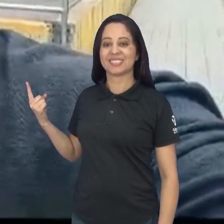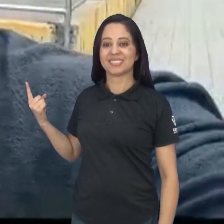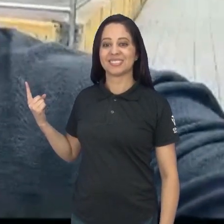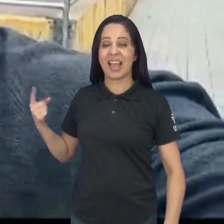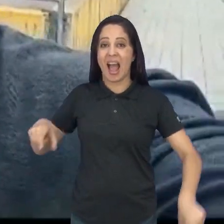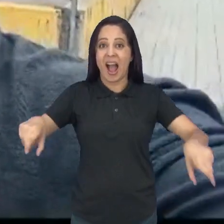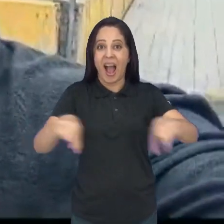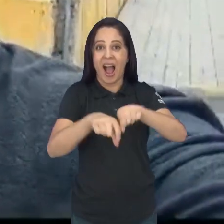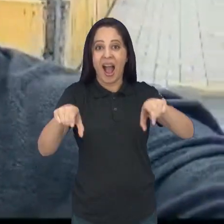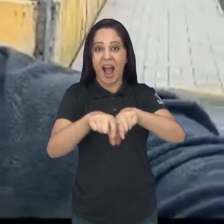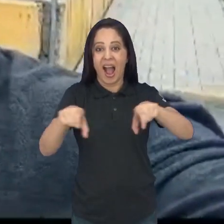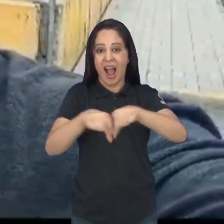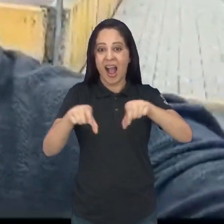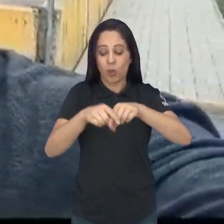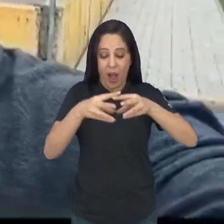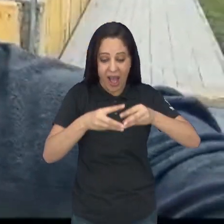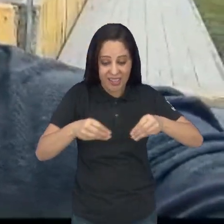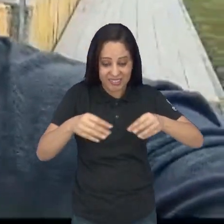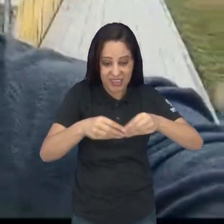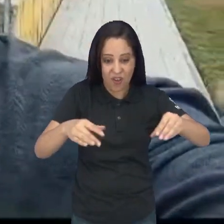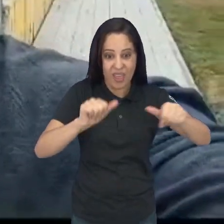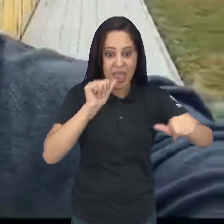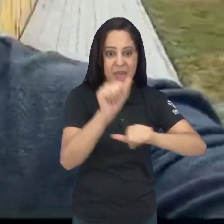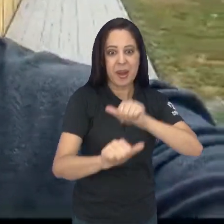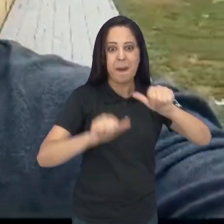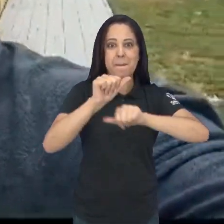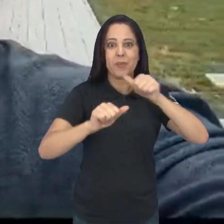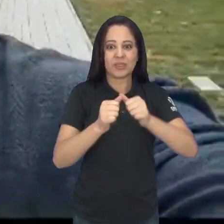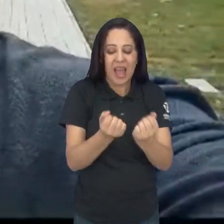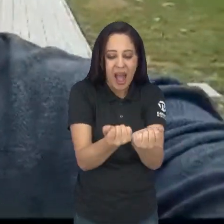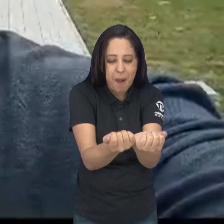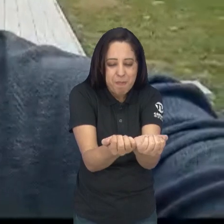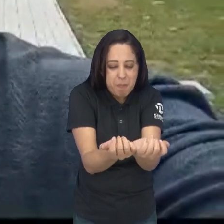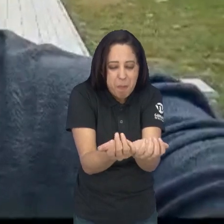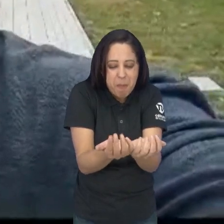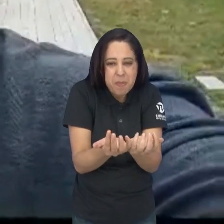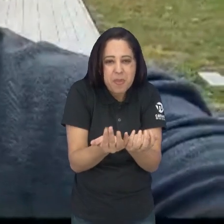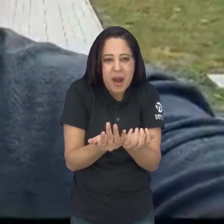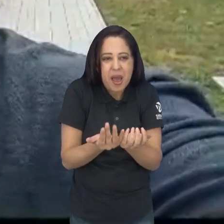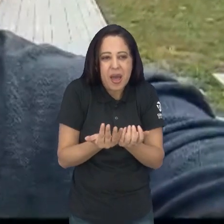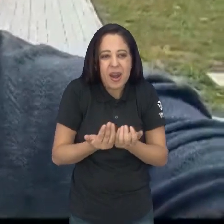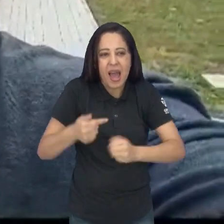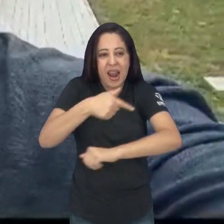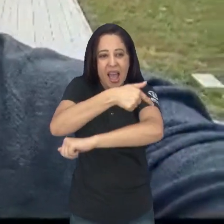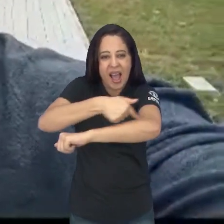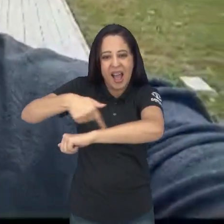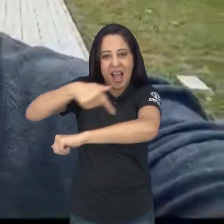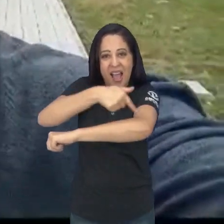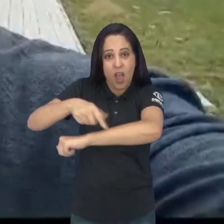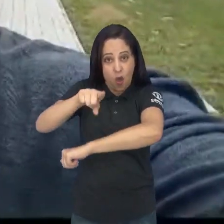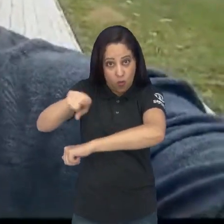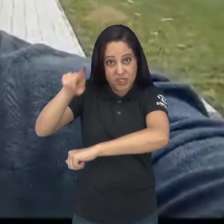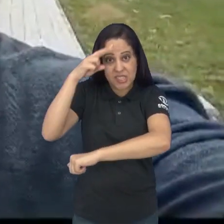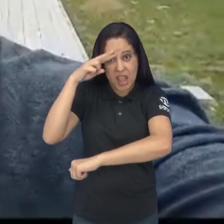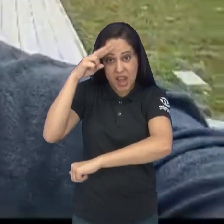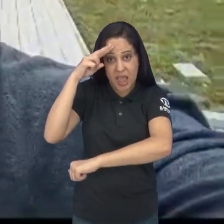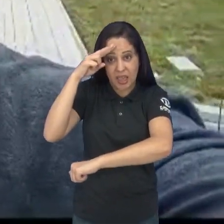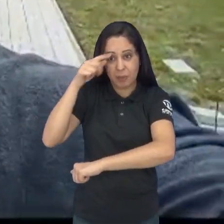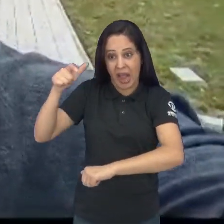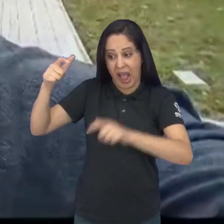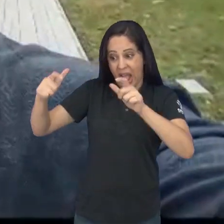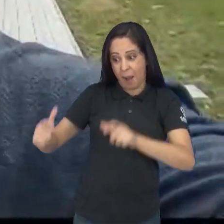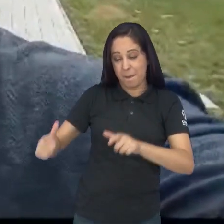A nossa quadra de areia se transformando aos poucos numa quadra society. Você se recorda, né? Estamos no Alto de